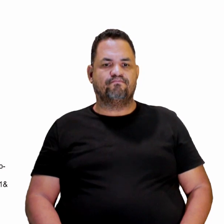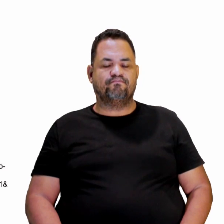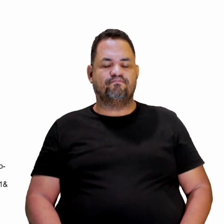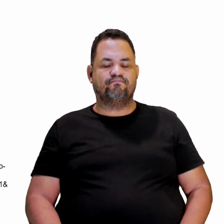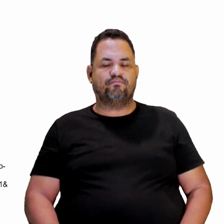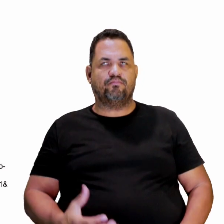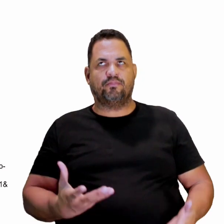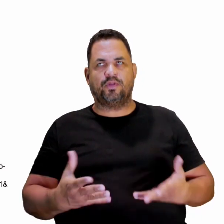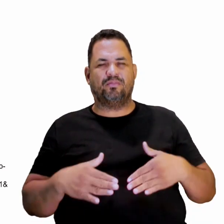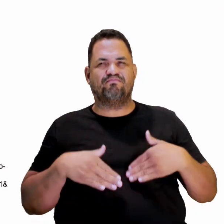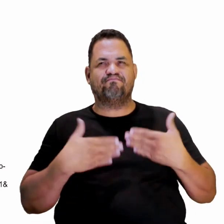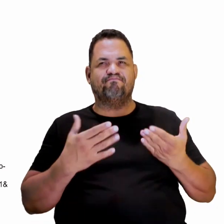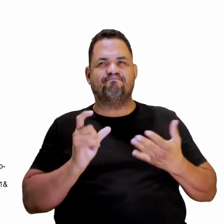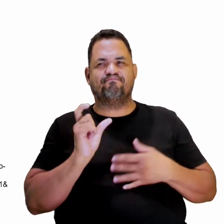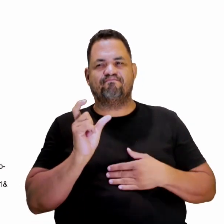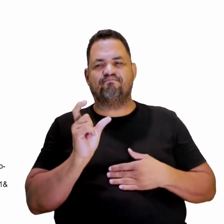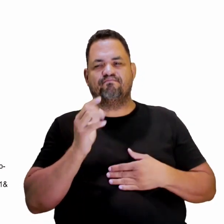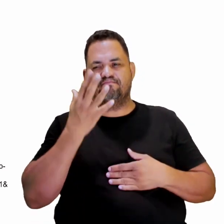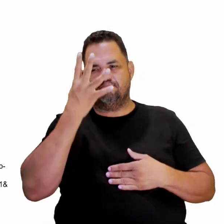como é que é a palavra?